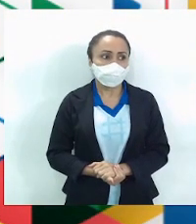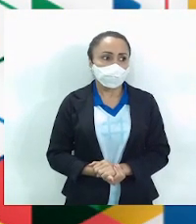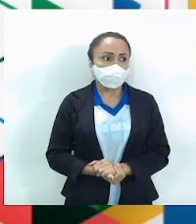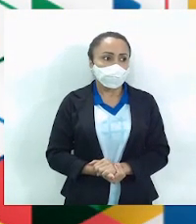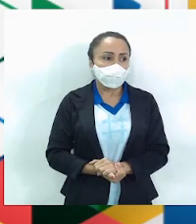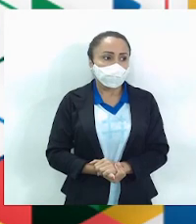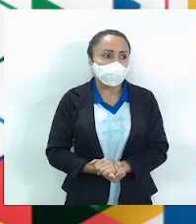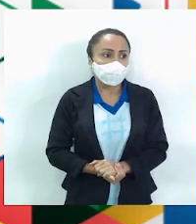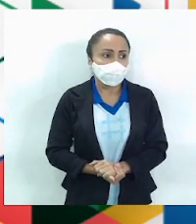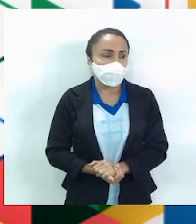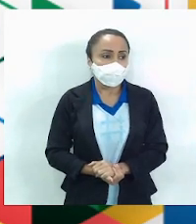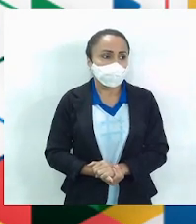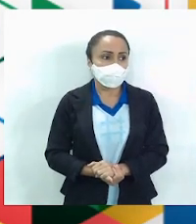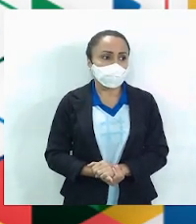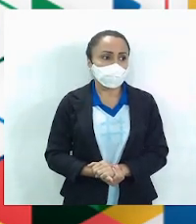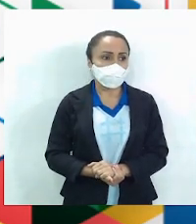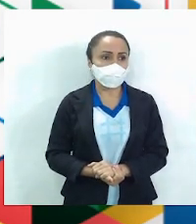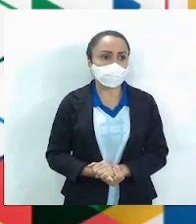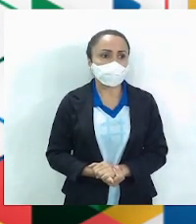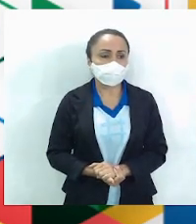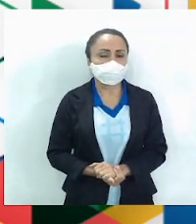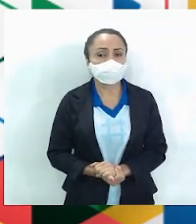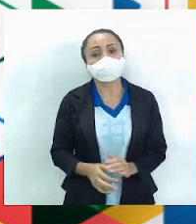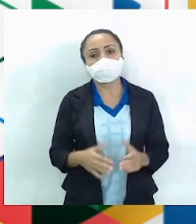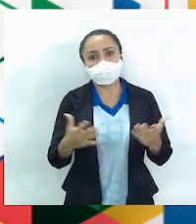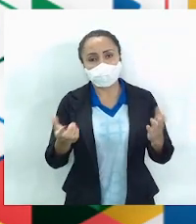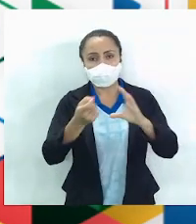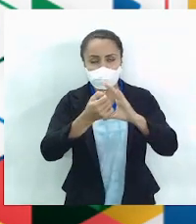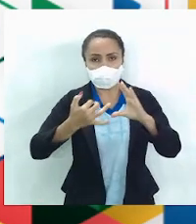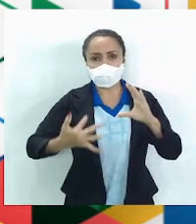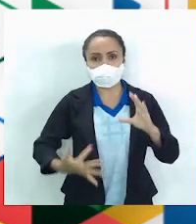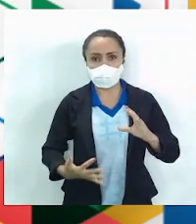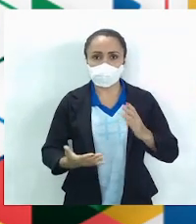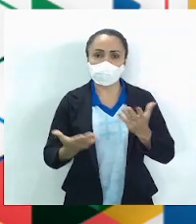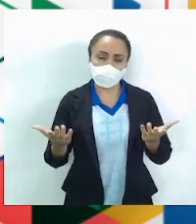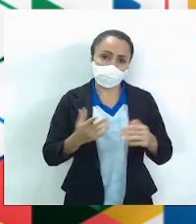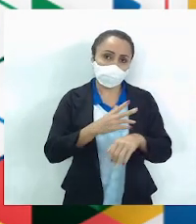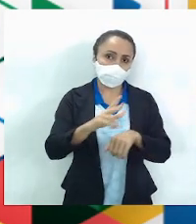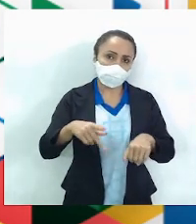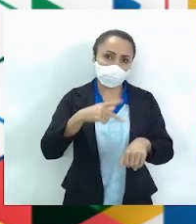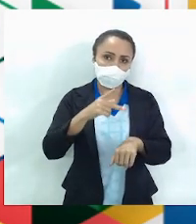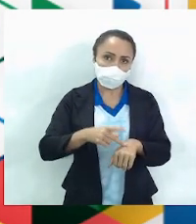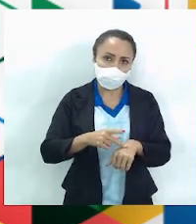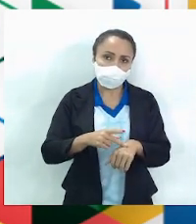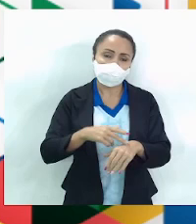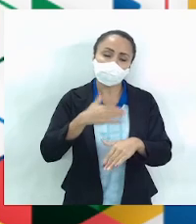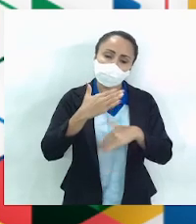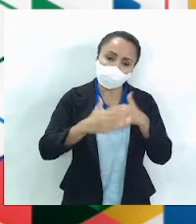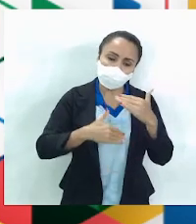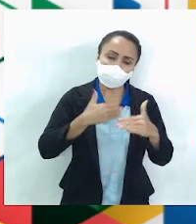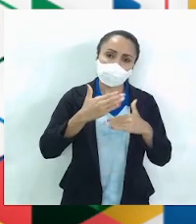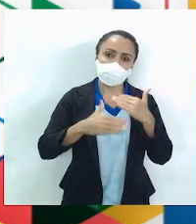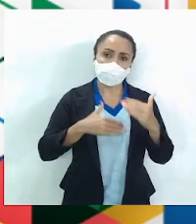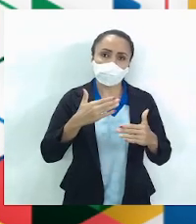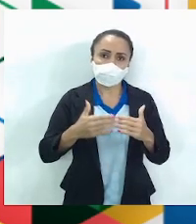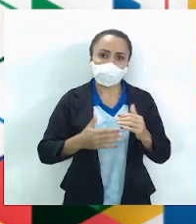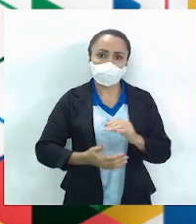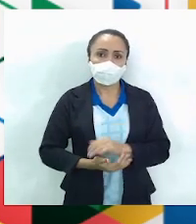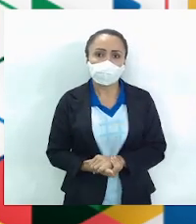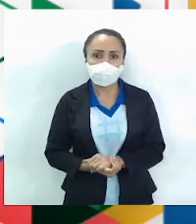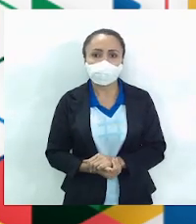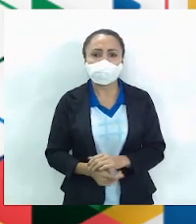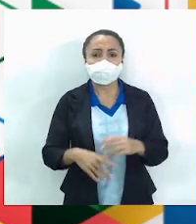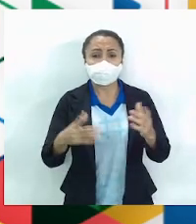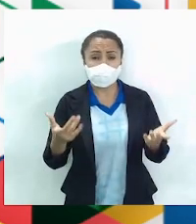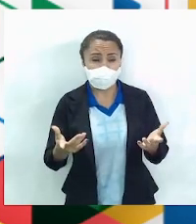buscado pelas indústrias. Então, essa é a característica, tá? Os países subdesenvolvidos, eles são